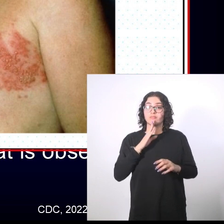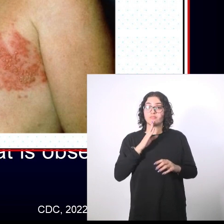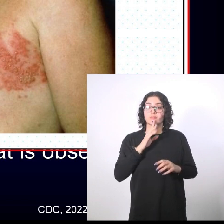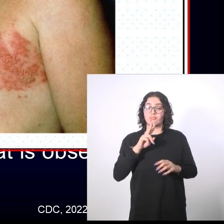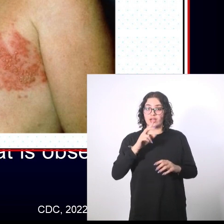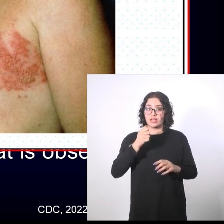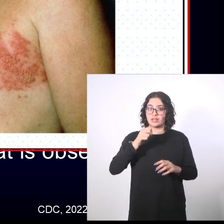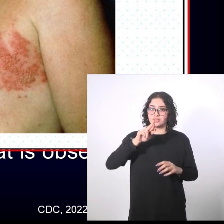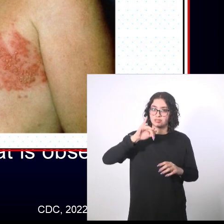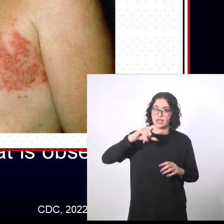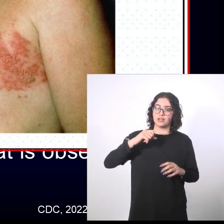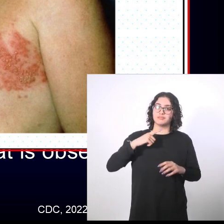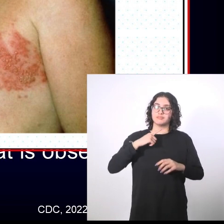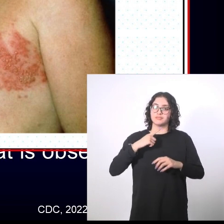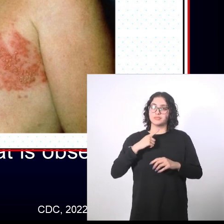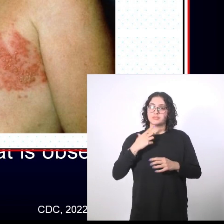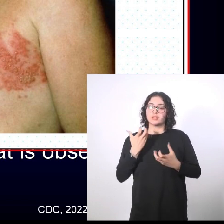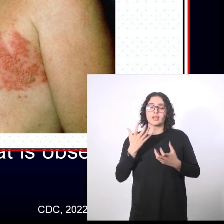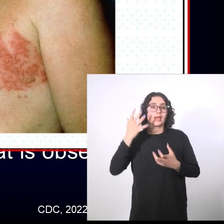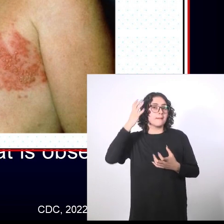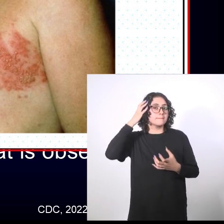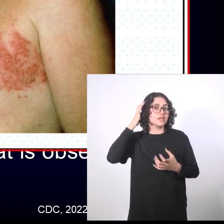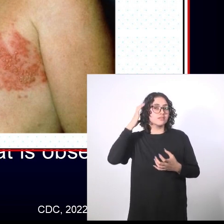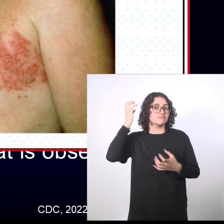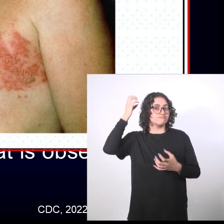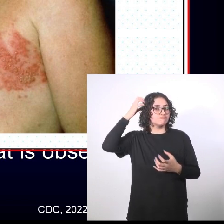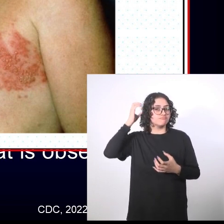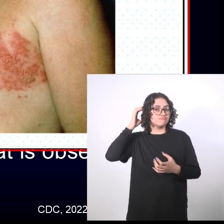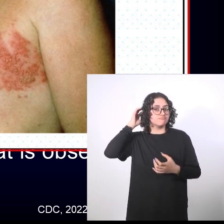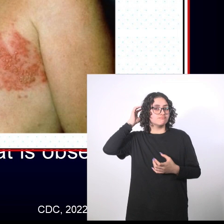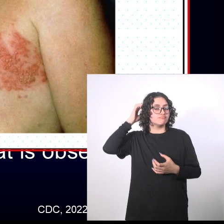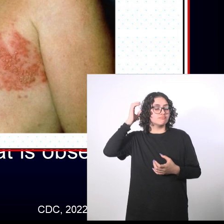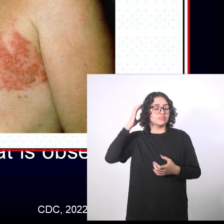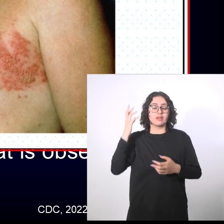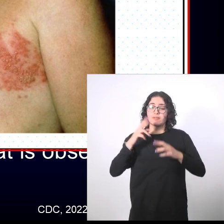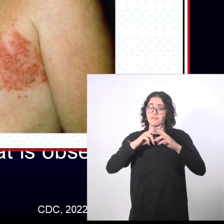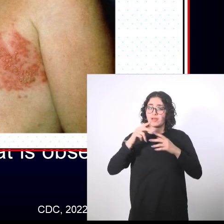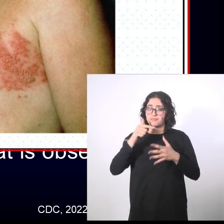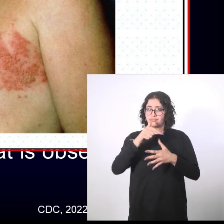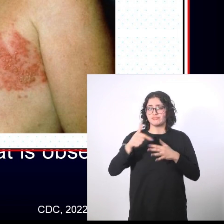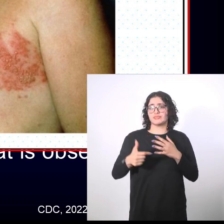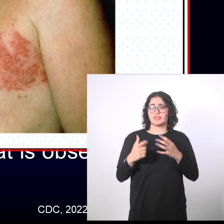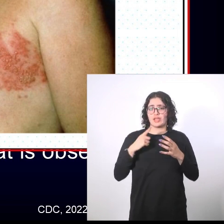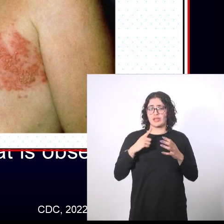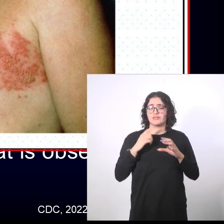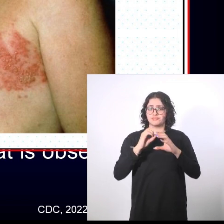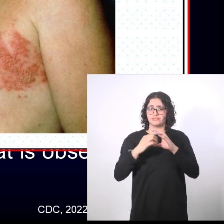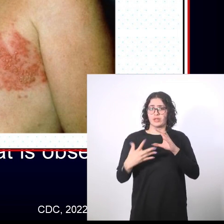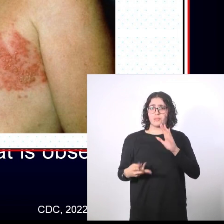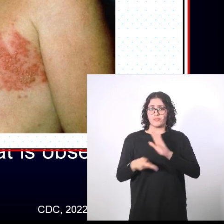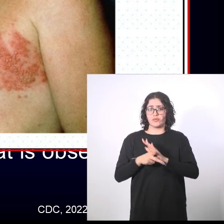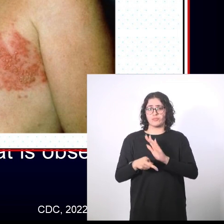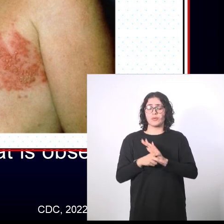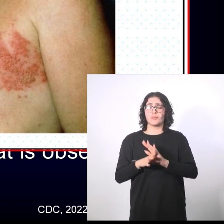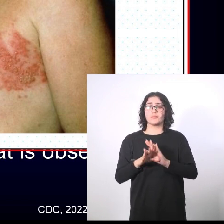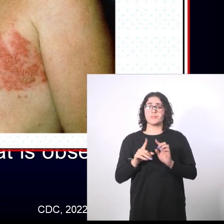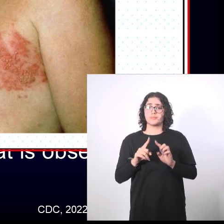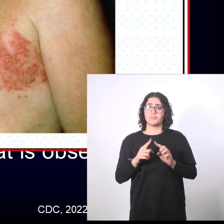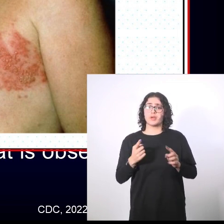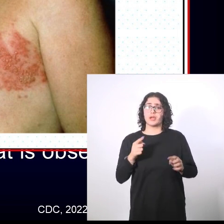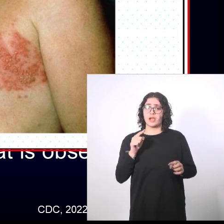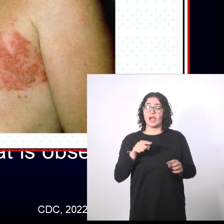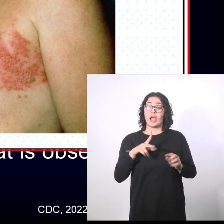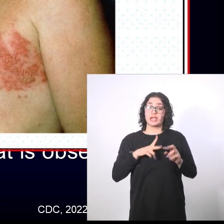polimorfismo regional, tem muita lesão em couro cabeludo, tem lesão em mucosa, tem uma série de particularidades, mas, evidentemente, é um